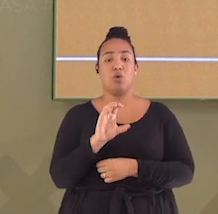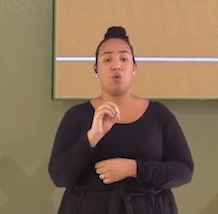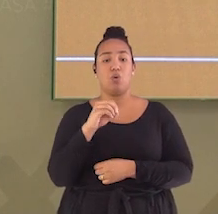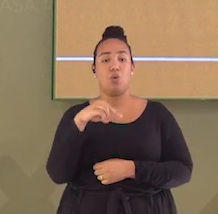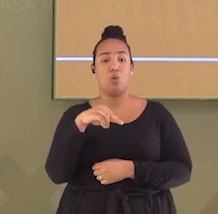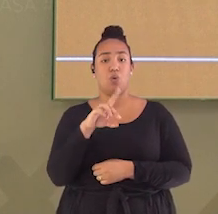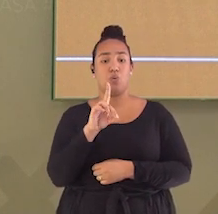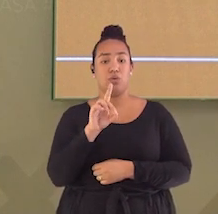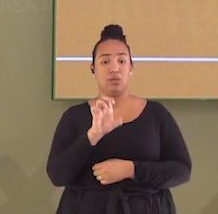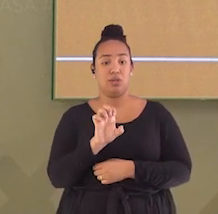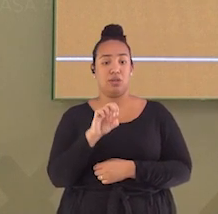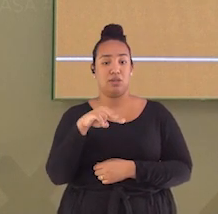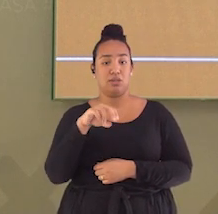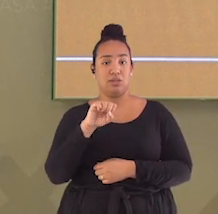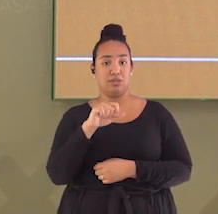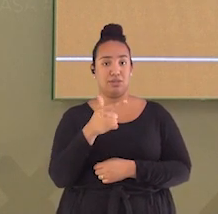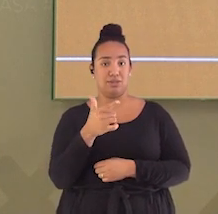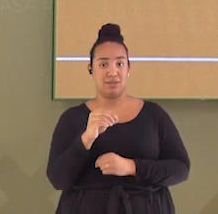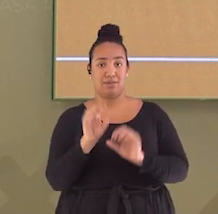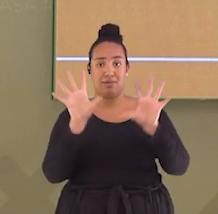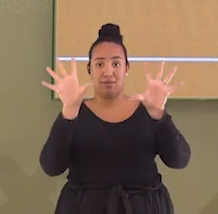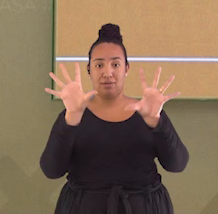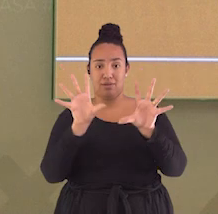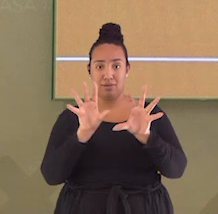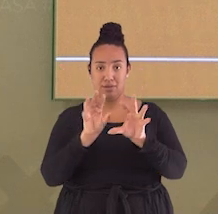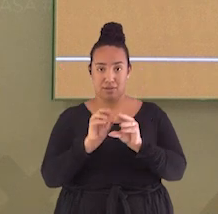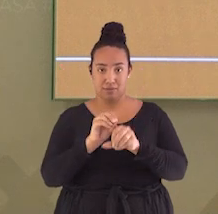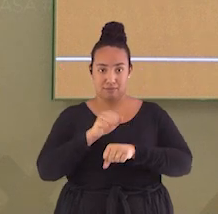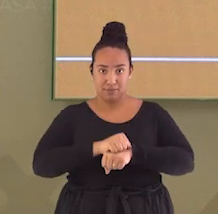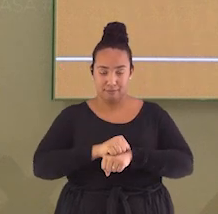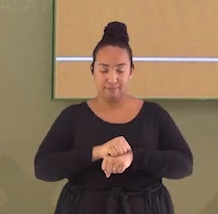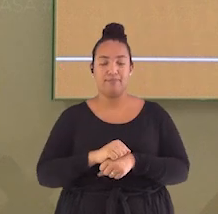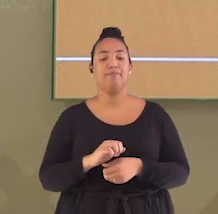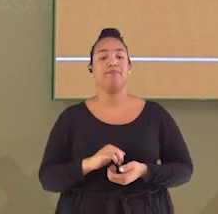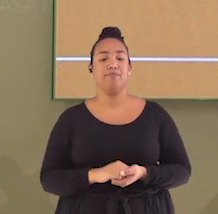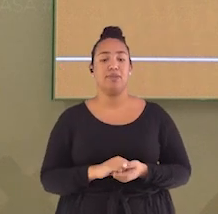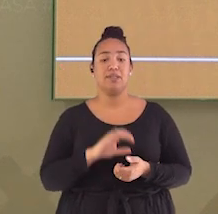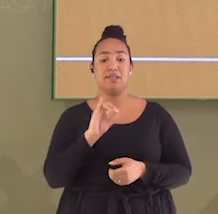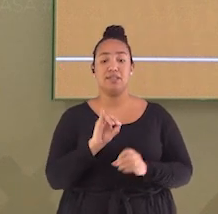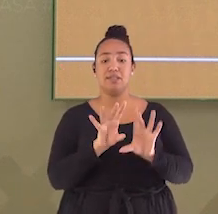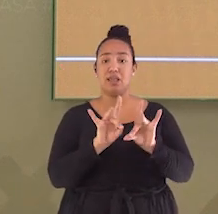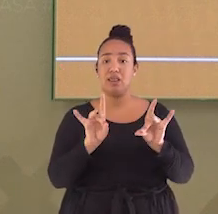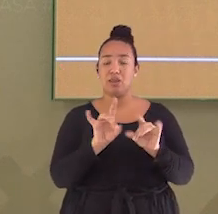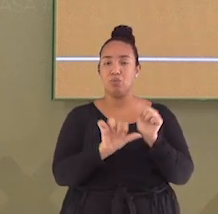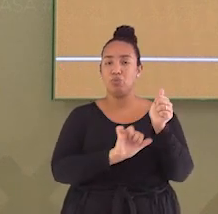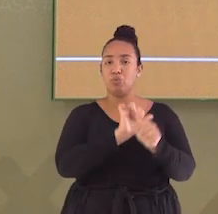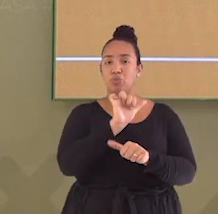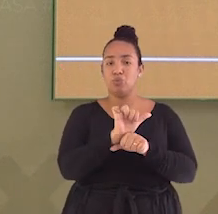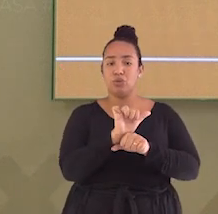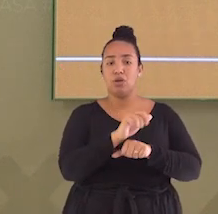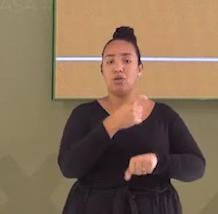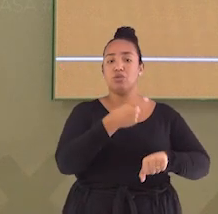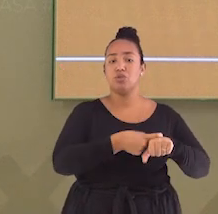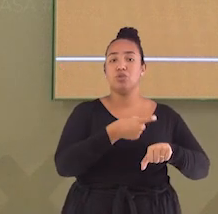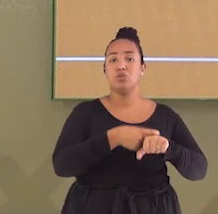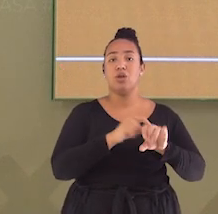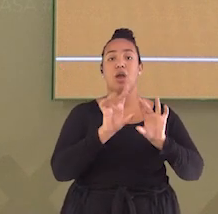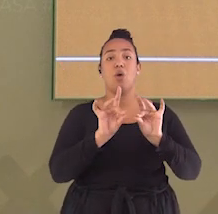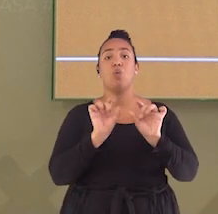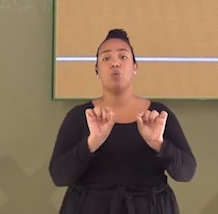líquido volta a ser sólido, o líquido vai se solidificar. Então, temos a